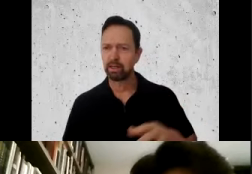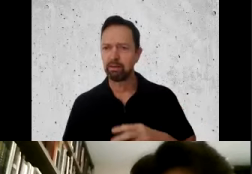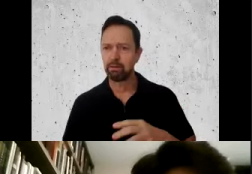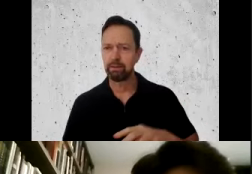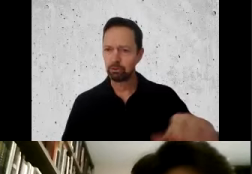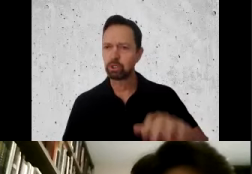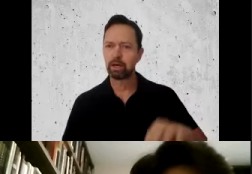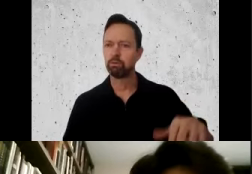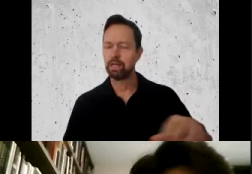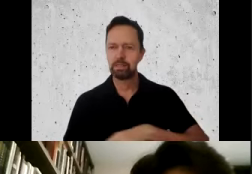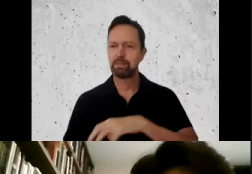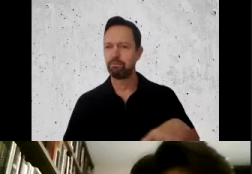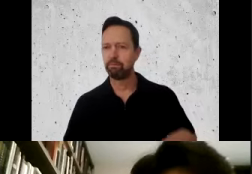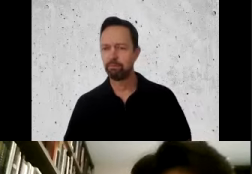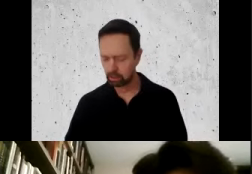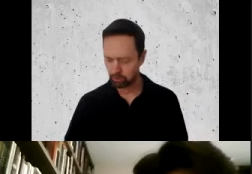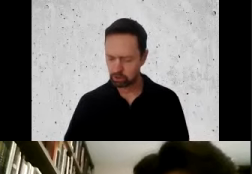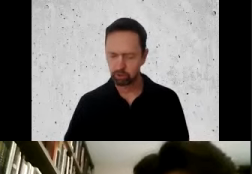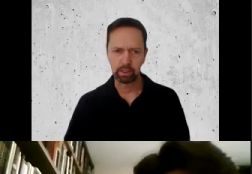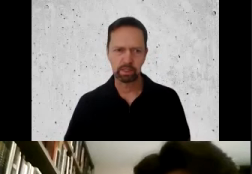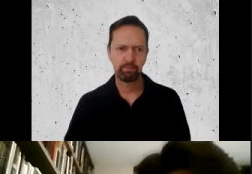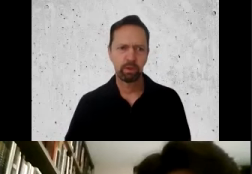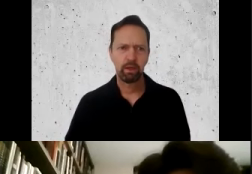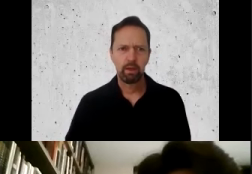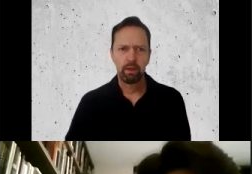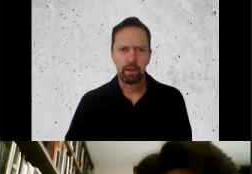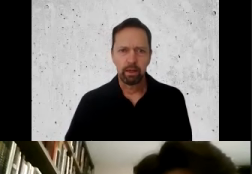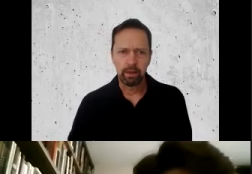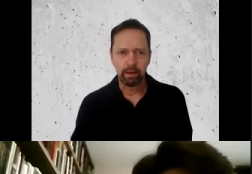formas. Dentro de cada um desses tem várias formas de se organizar.